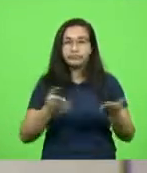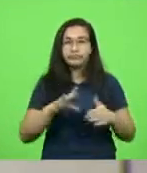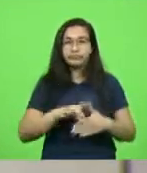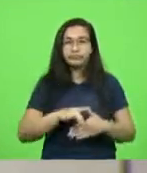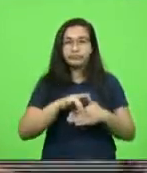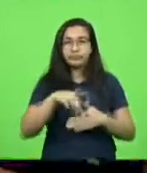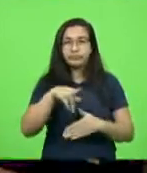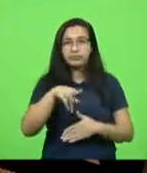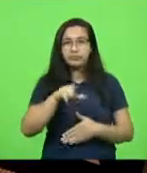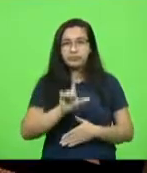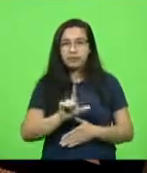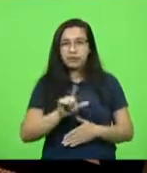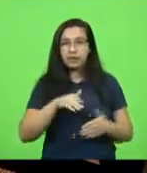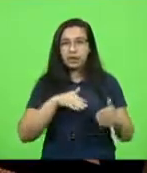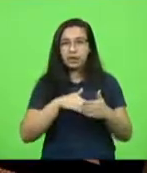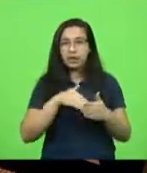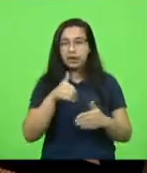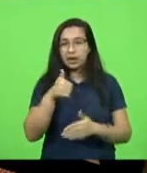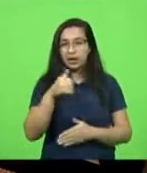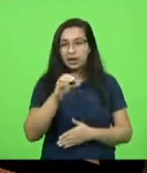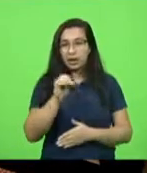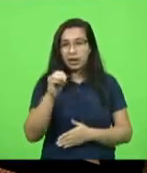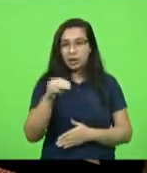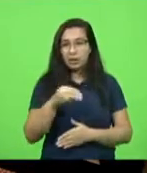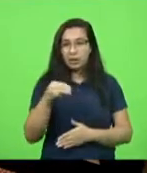pl por 10 minutos Ivan